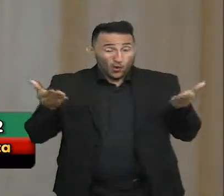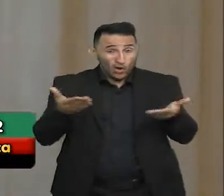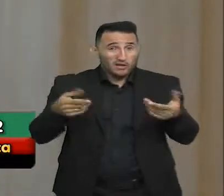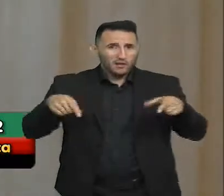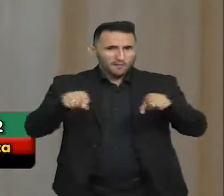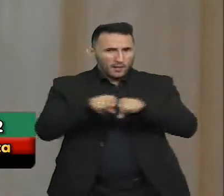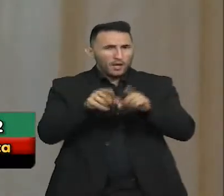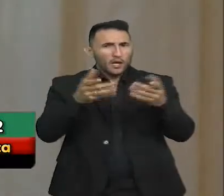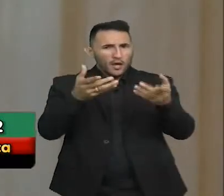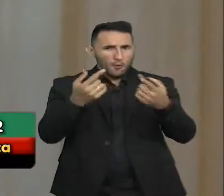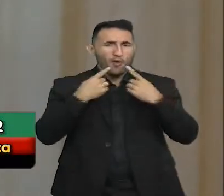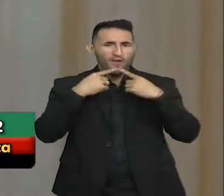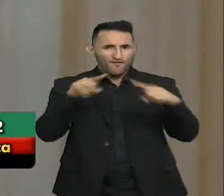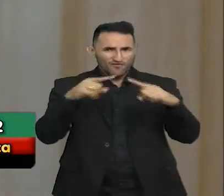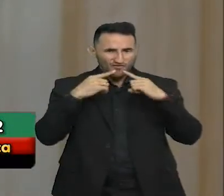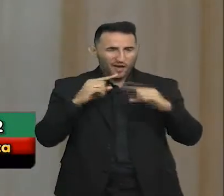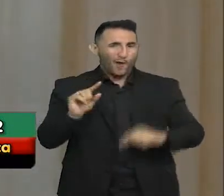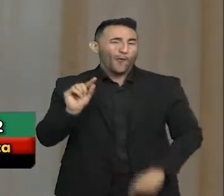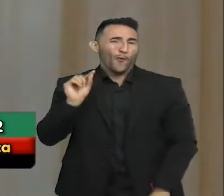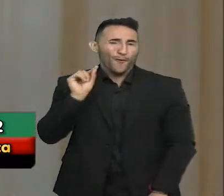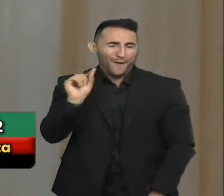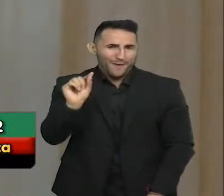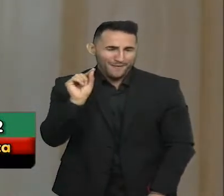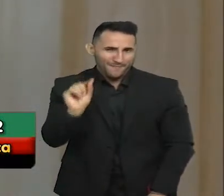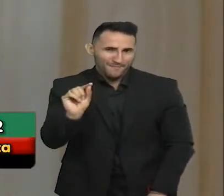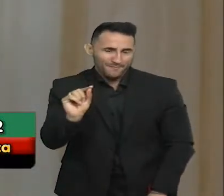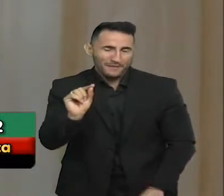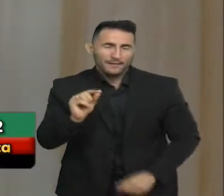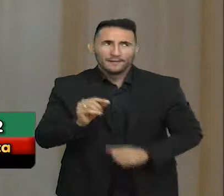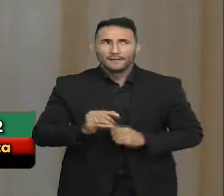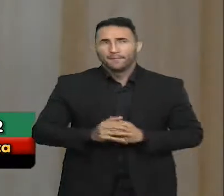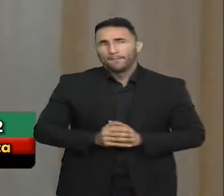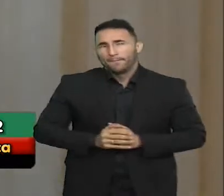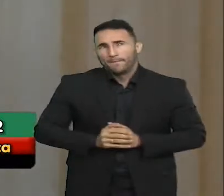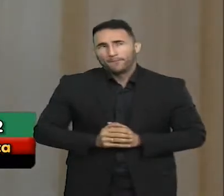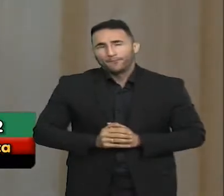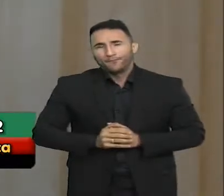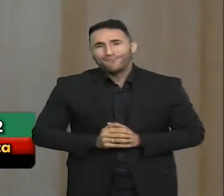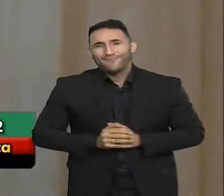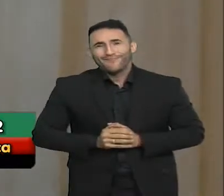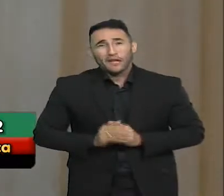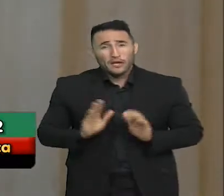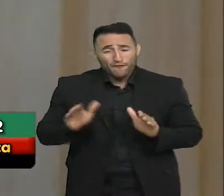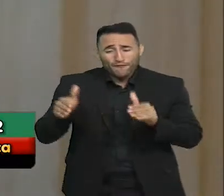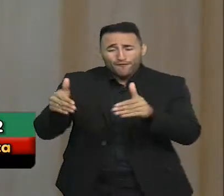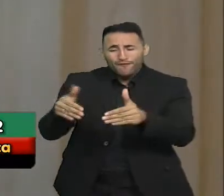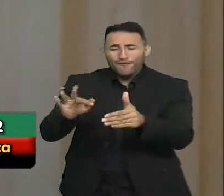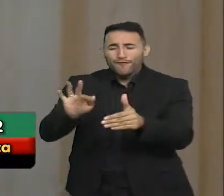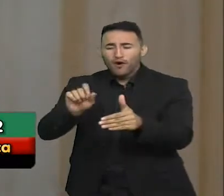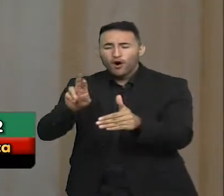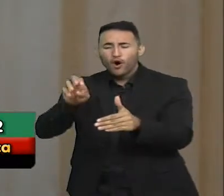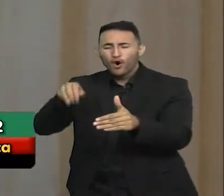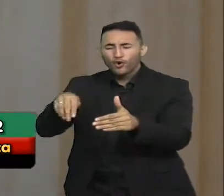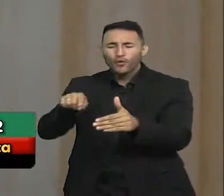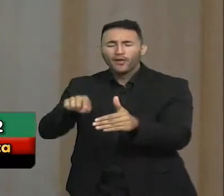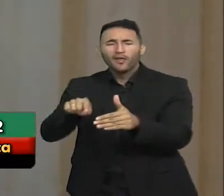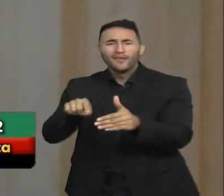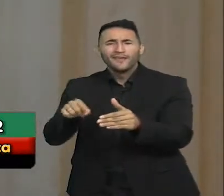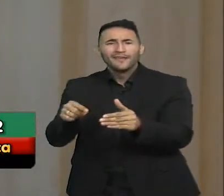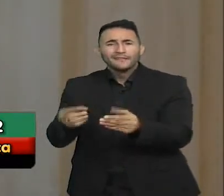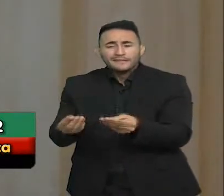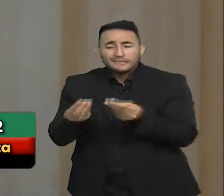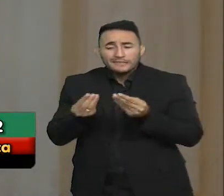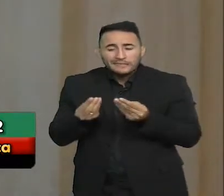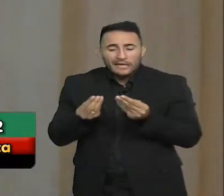reivindico é: não vamos deixar esse fórum colocar no